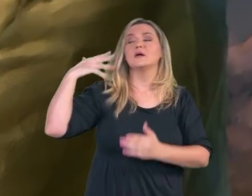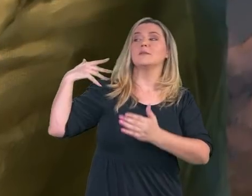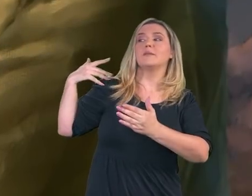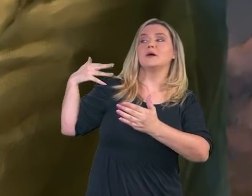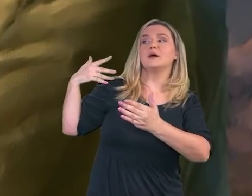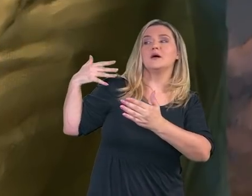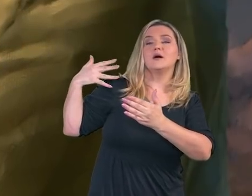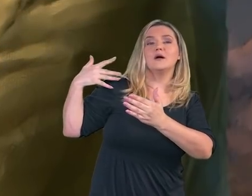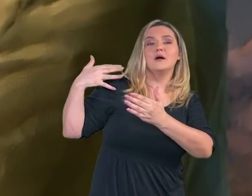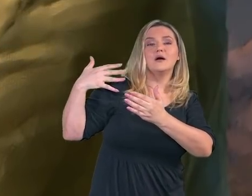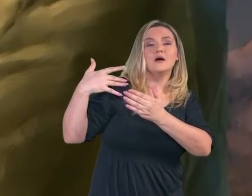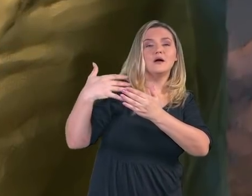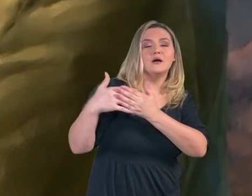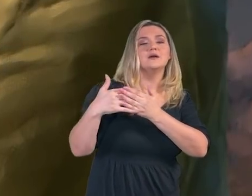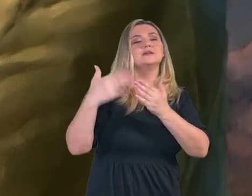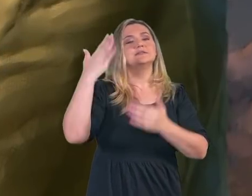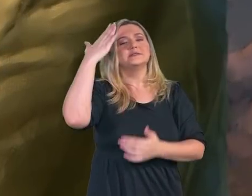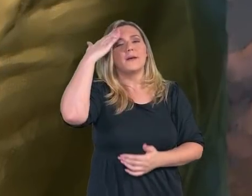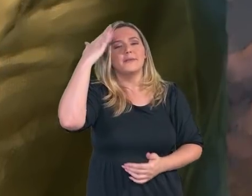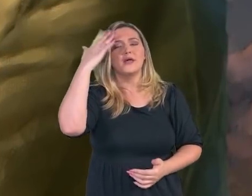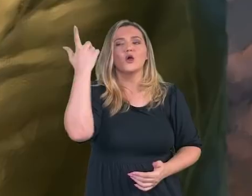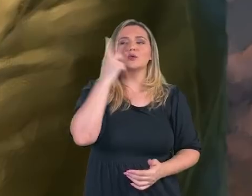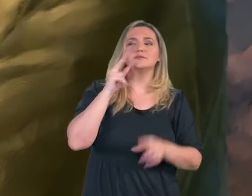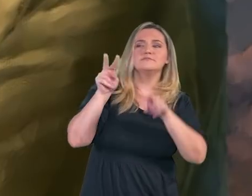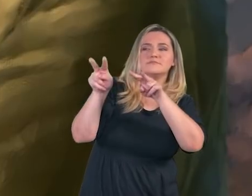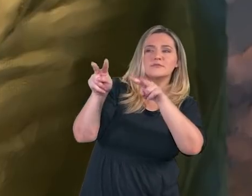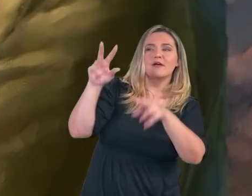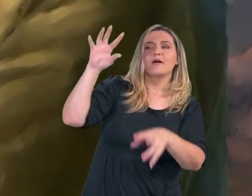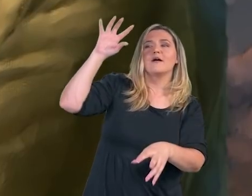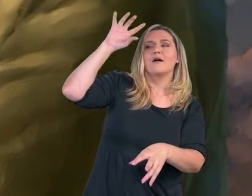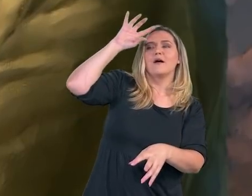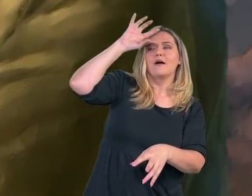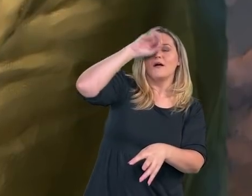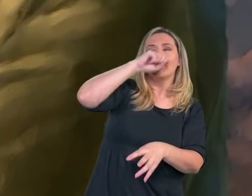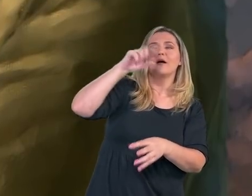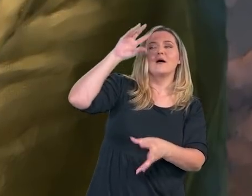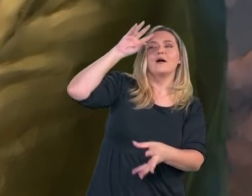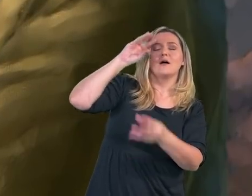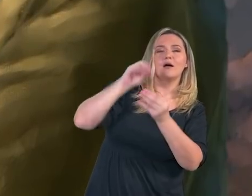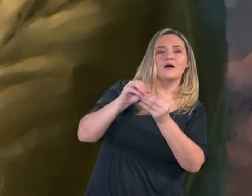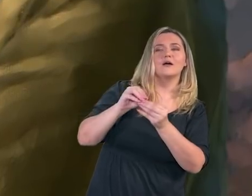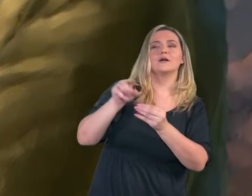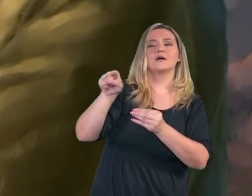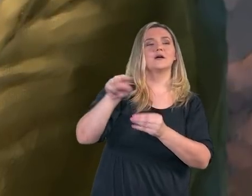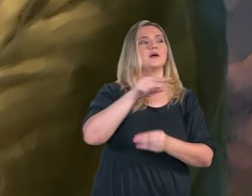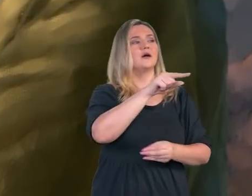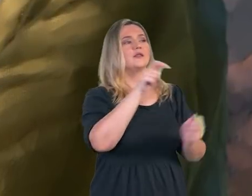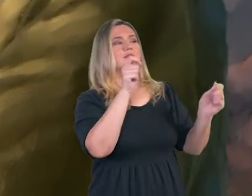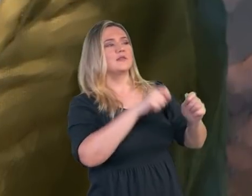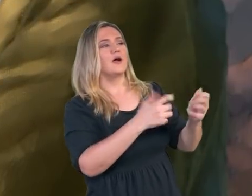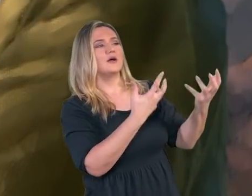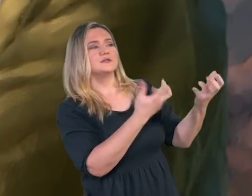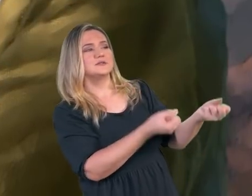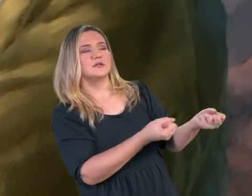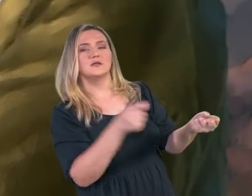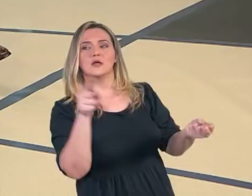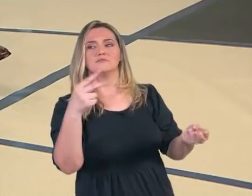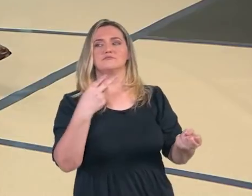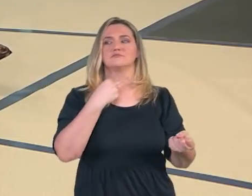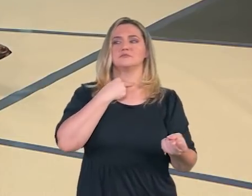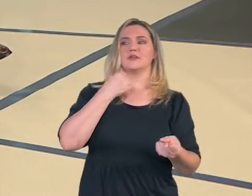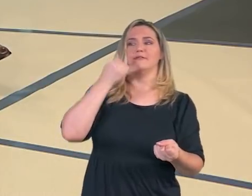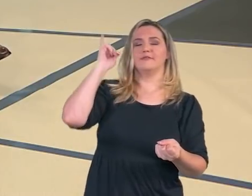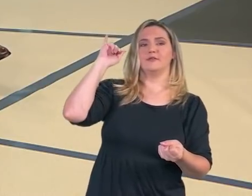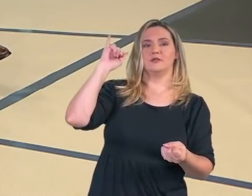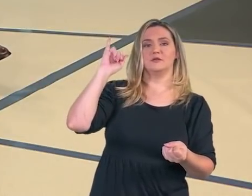sabia interpretar as entrelinhas do que estava acontecendo e estabelecer o que podia ou não aceitar participar.